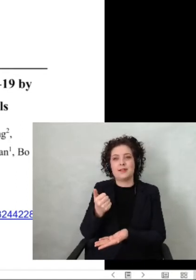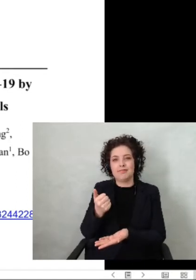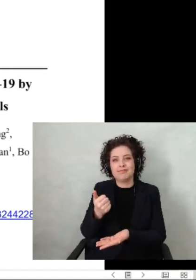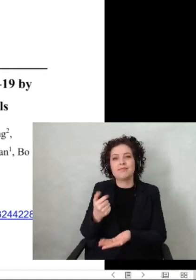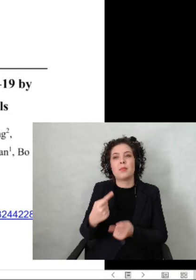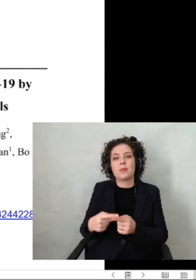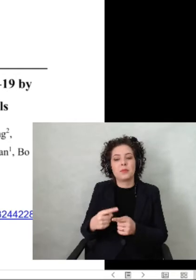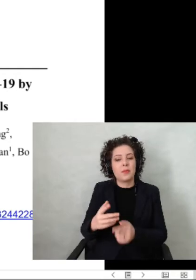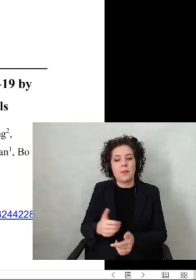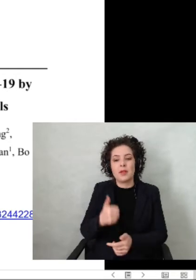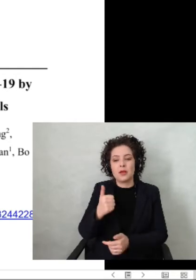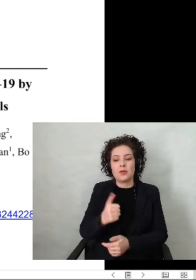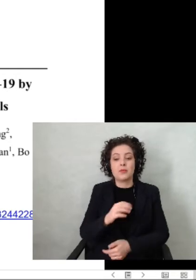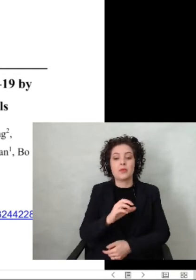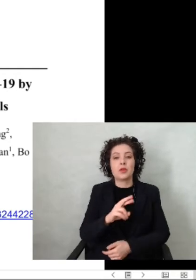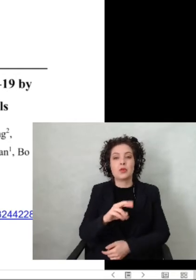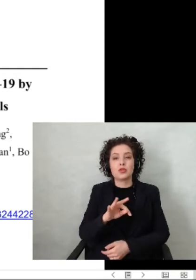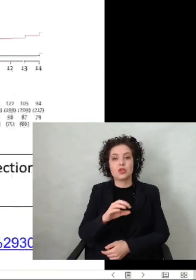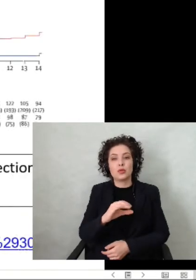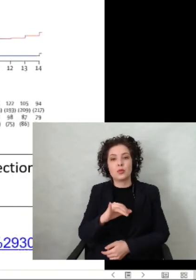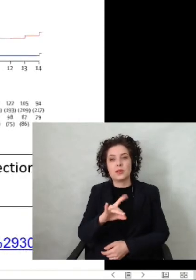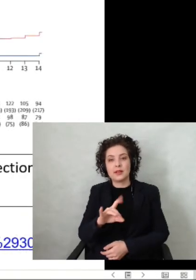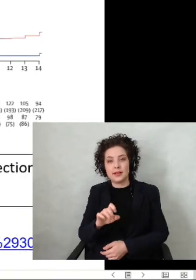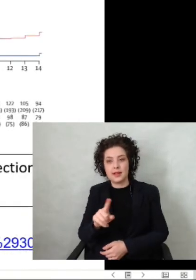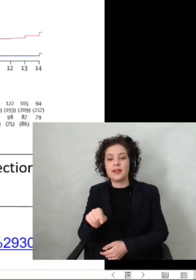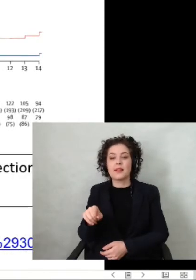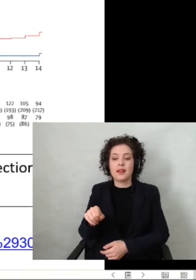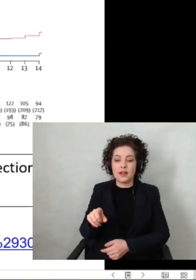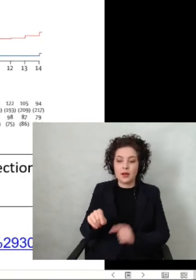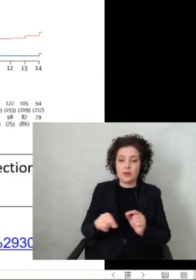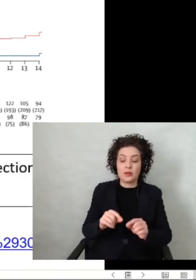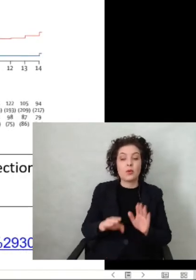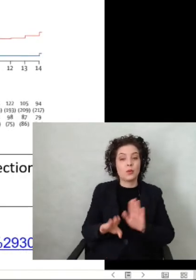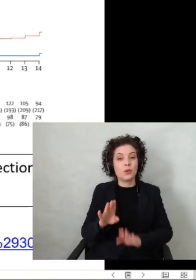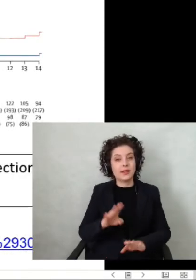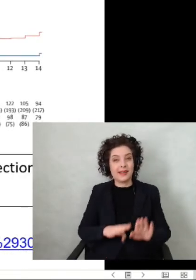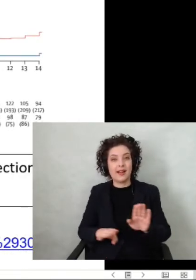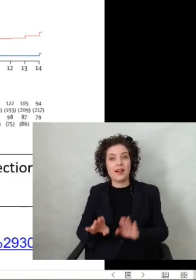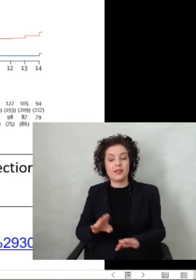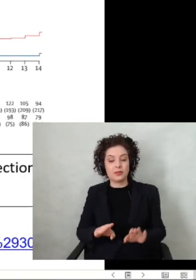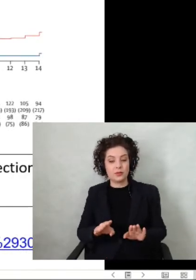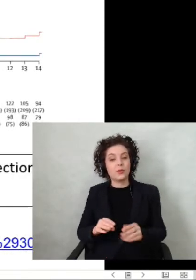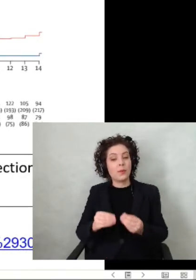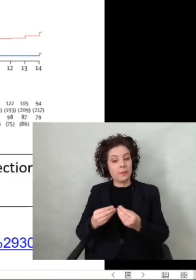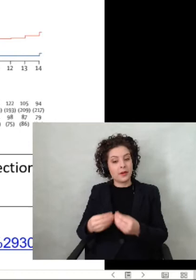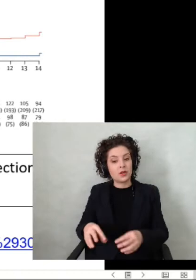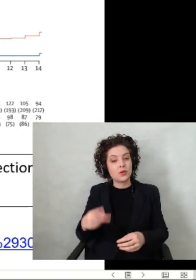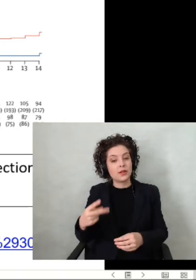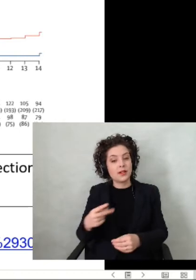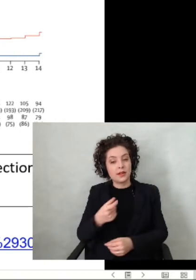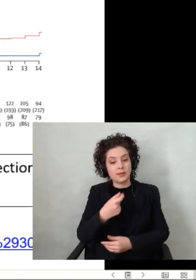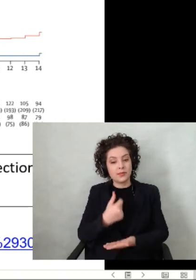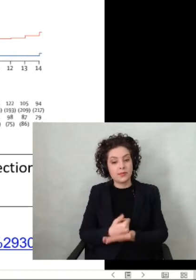Corticoide. Corticoide dá linfopenia. Então a gente tem que tomar cuidado com isso também. Esse outro exemplo aqui,